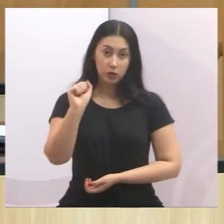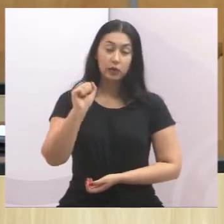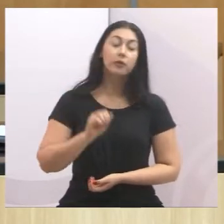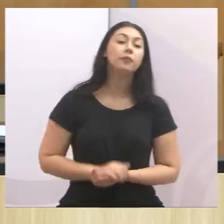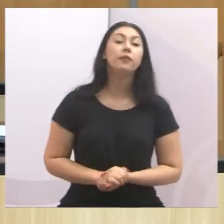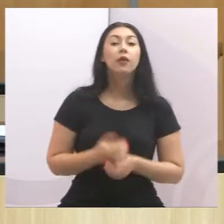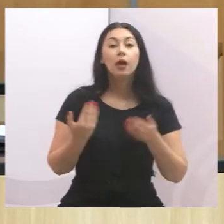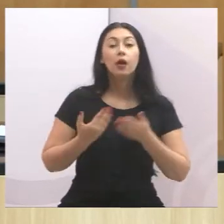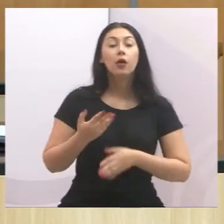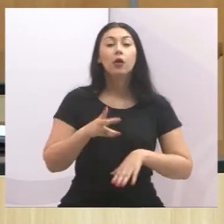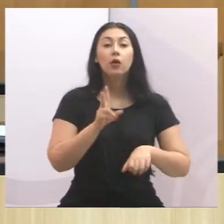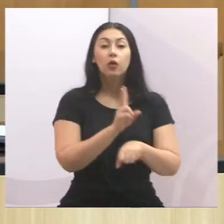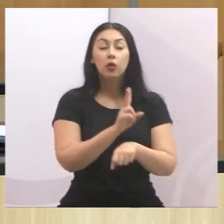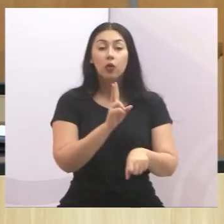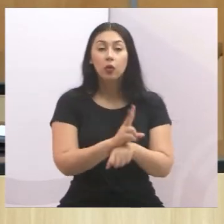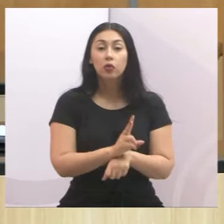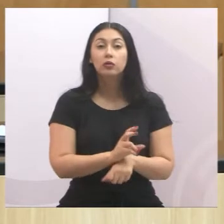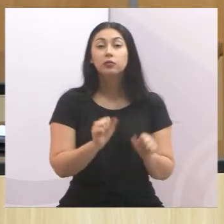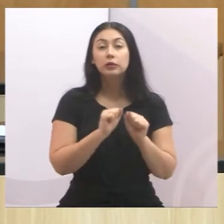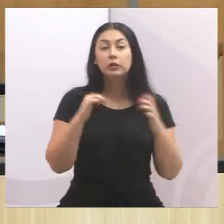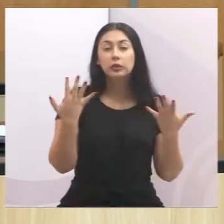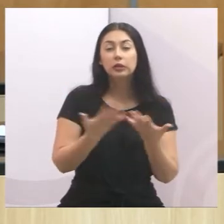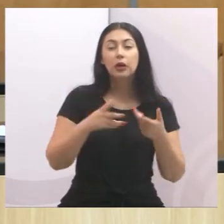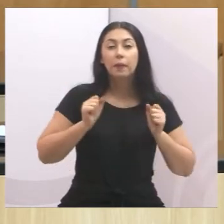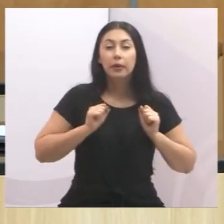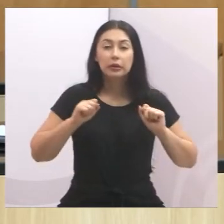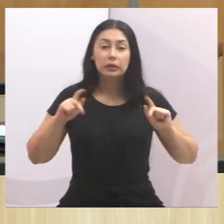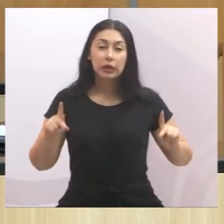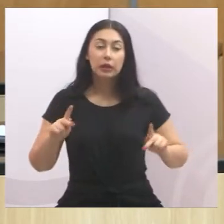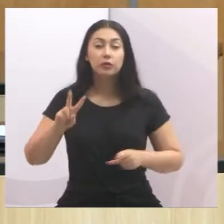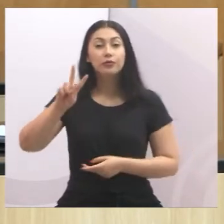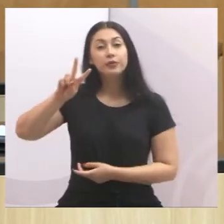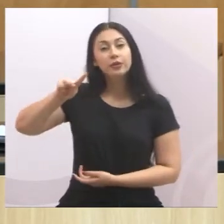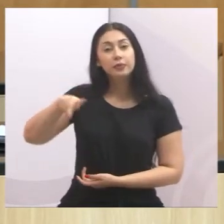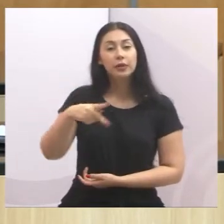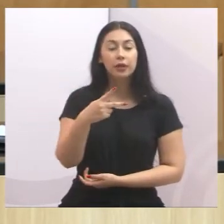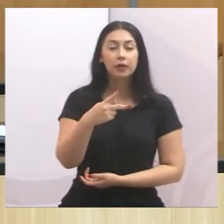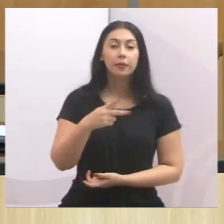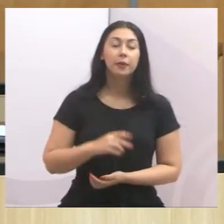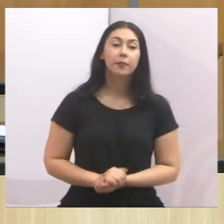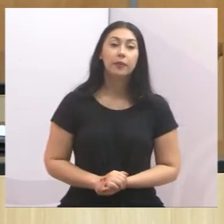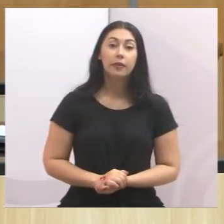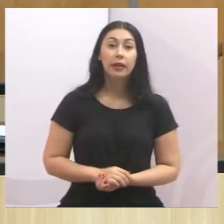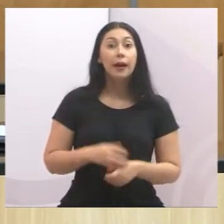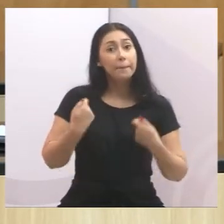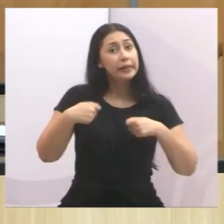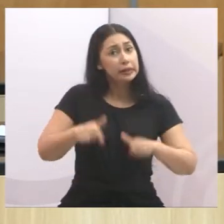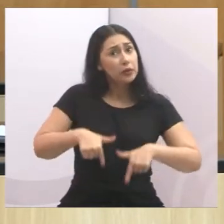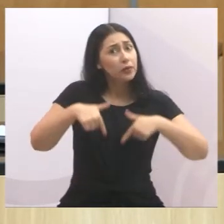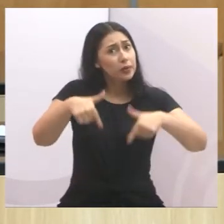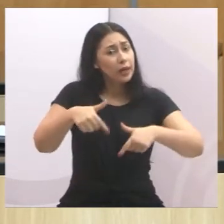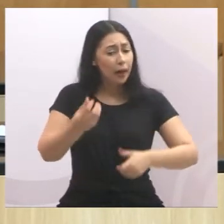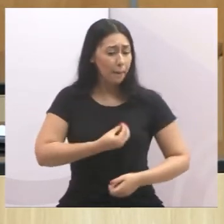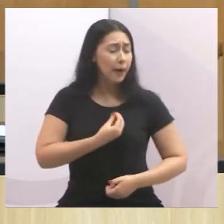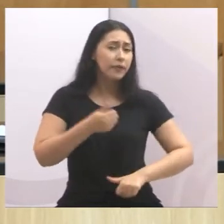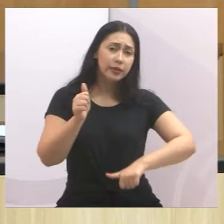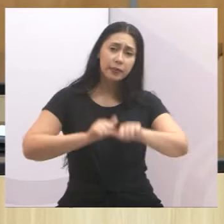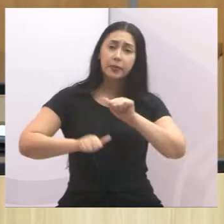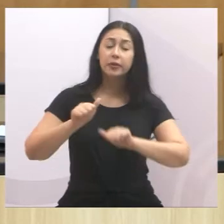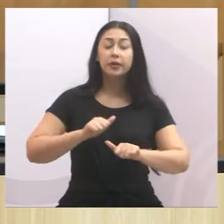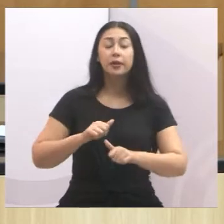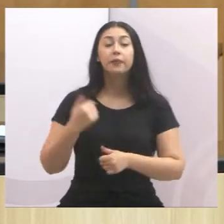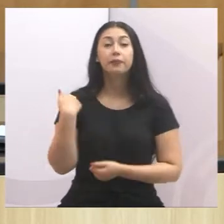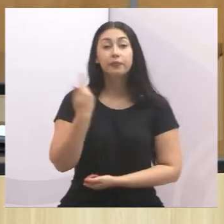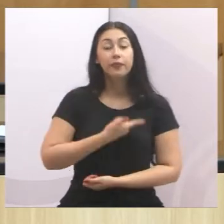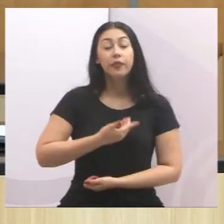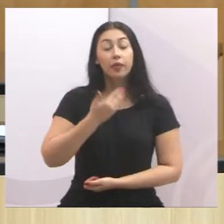atual dirigente da Associação Democrática dos Aposentados do Vale do Paraíba. Só a luta muda a vida. Por fim, feito este registro,